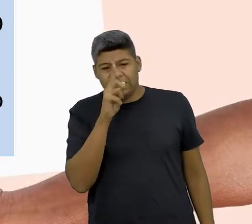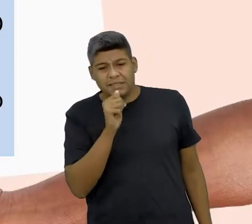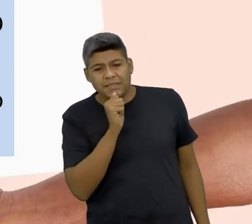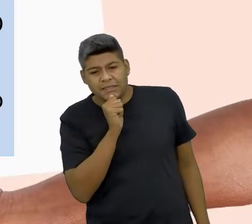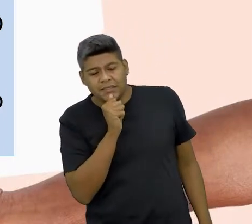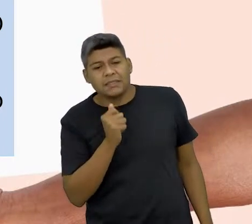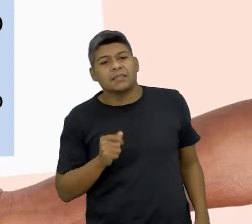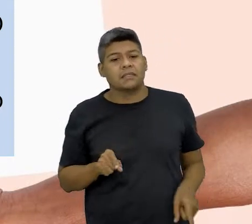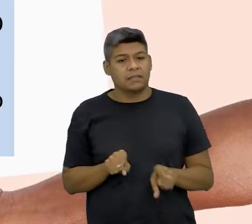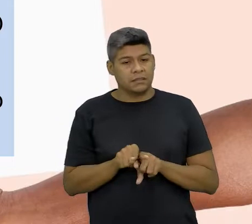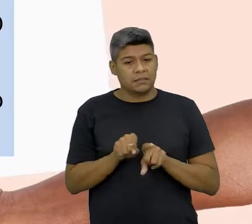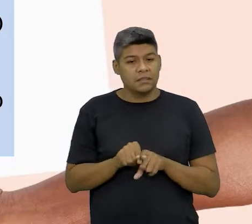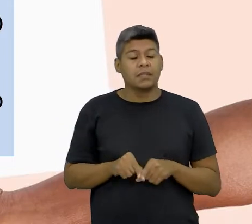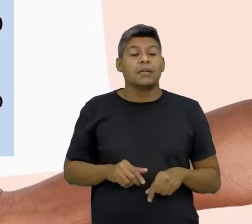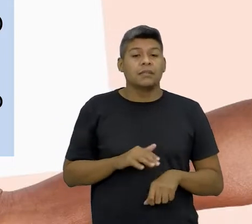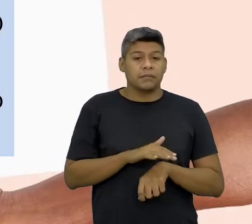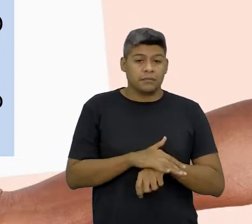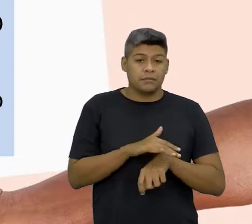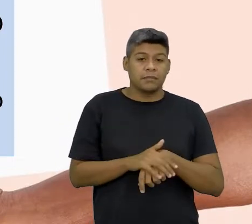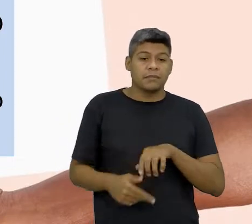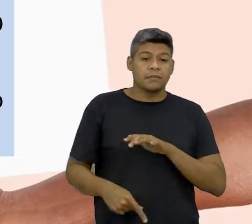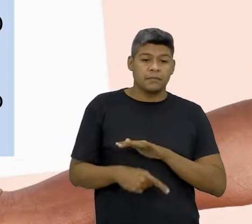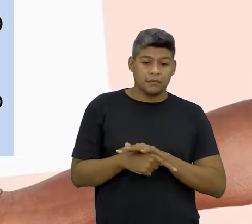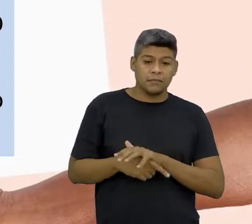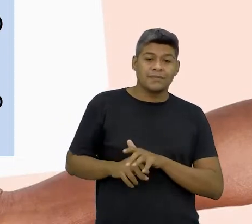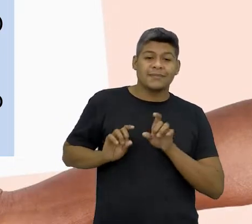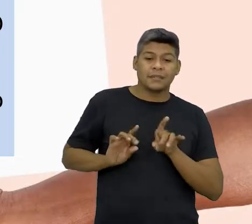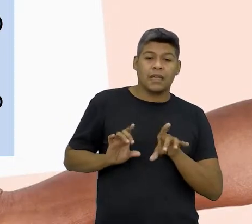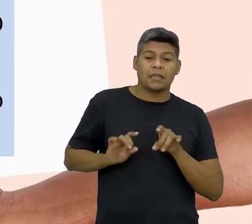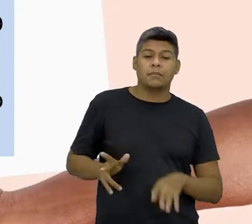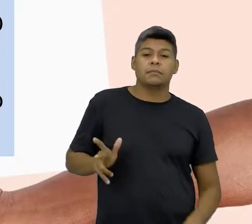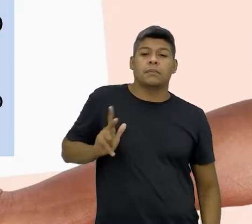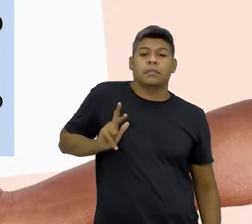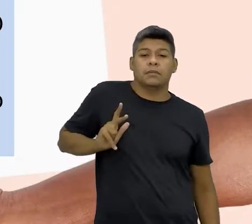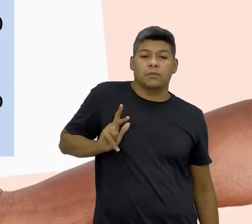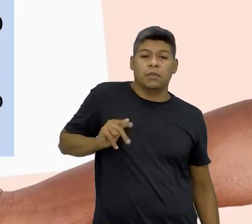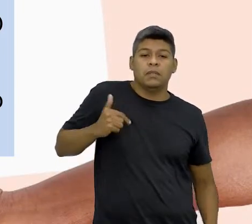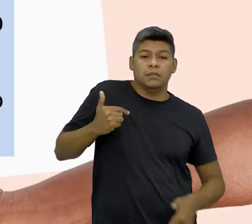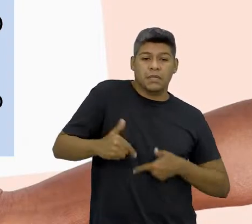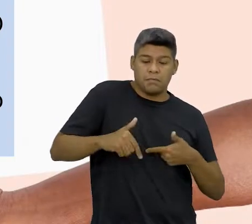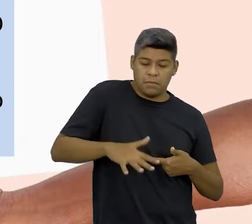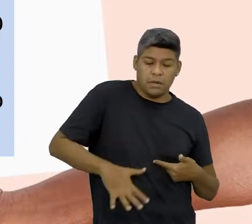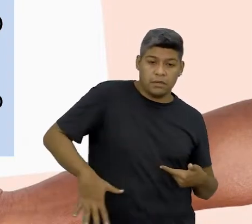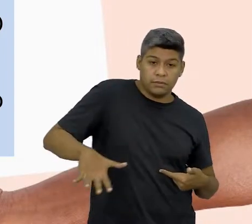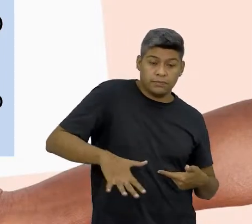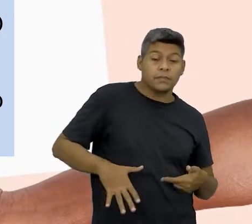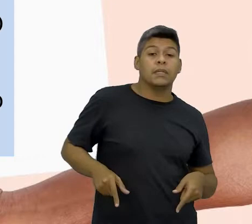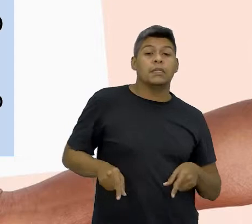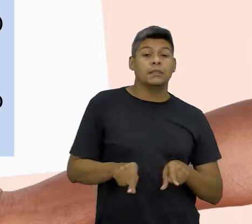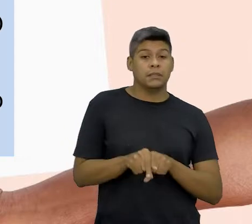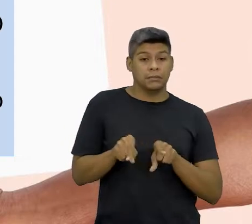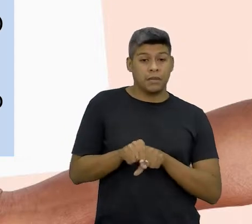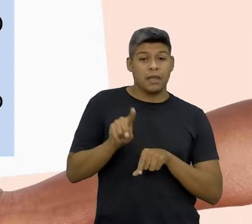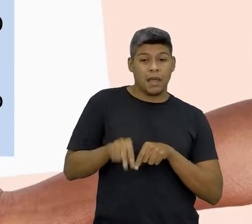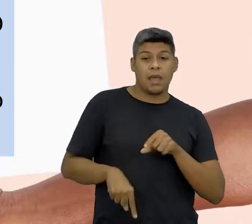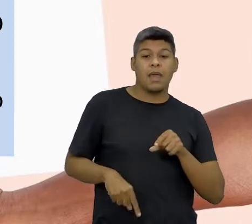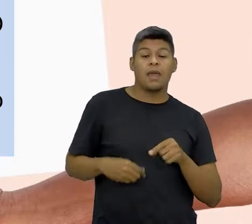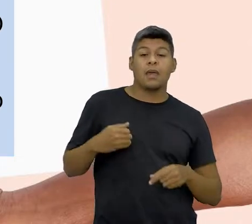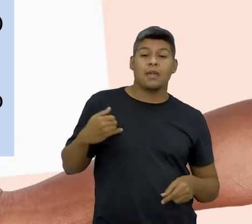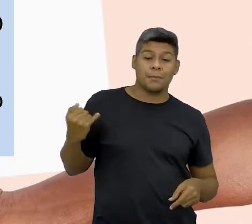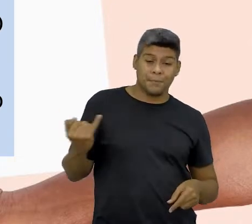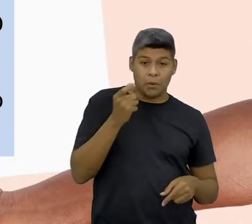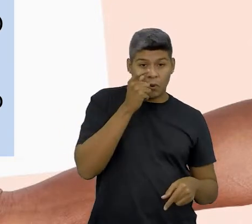etnocentrismo. Ela o faz por meio de uma técnica particular, o trabalho de campo. Esse é também um elemento muito